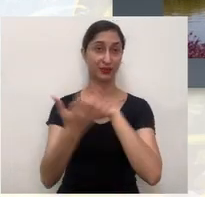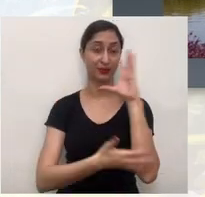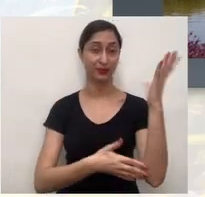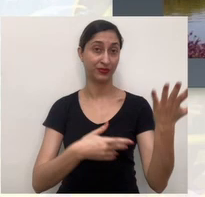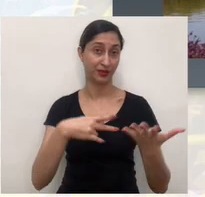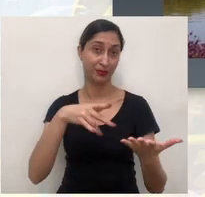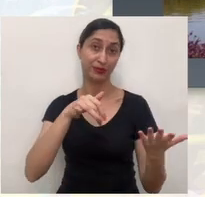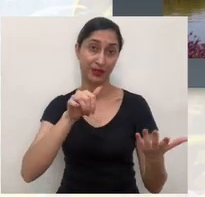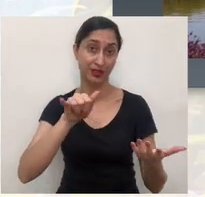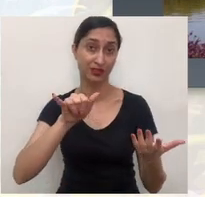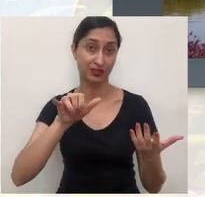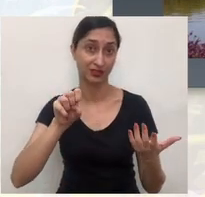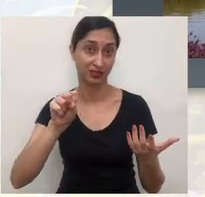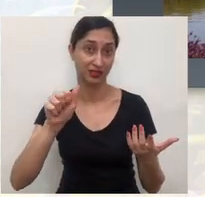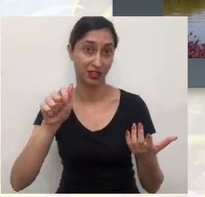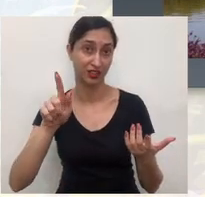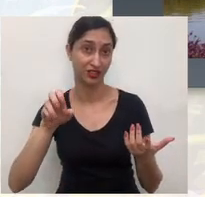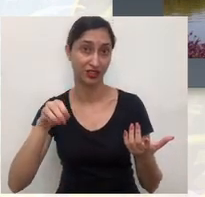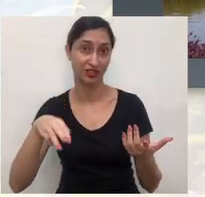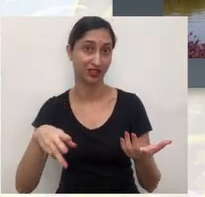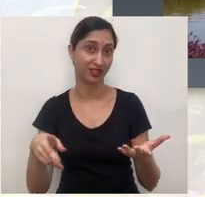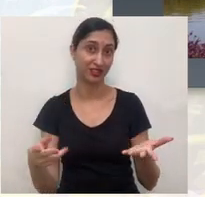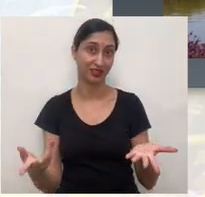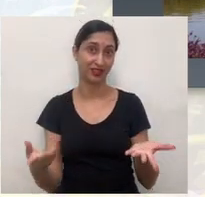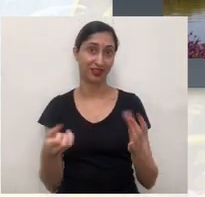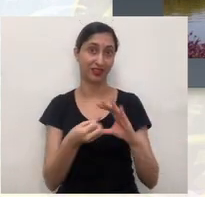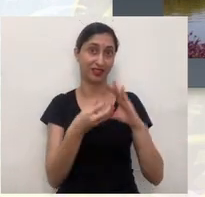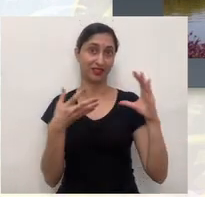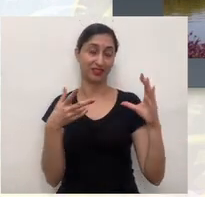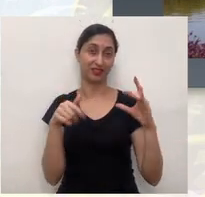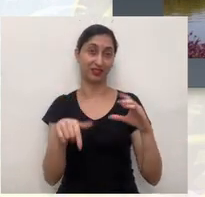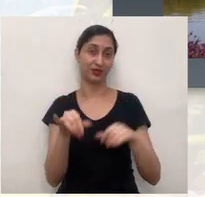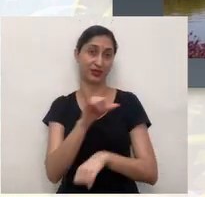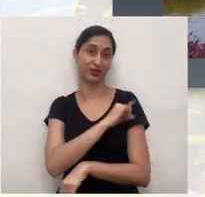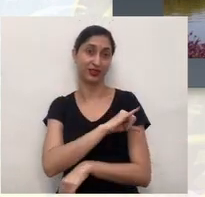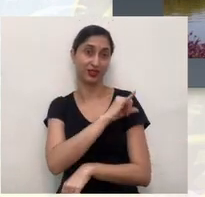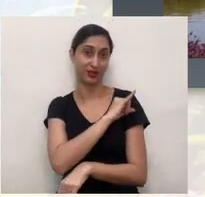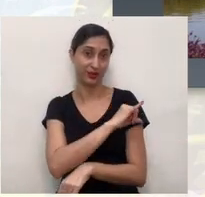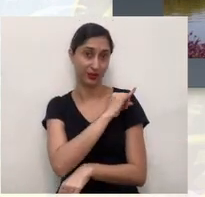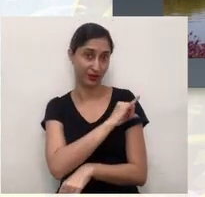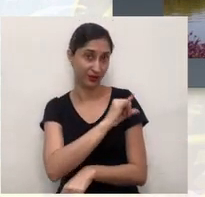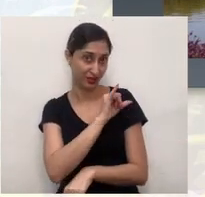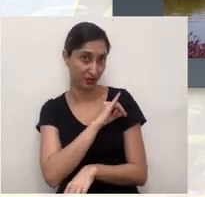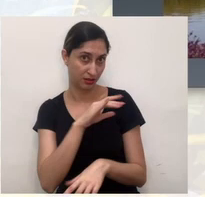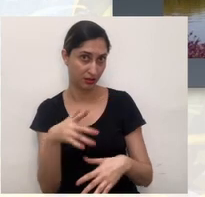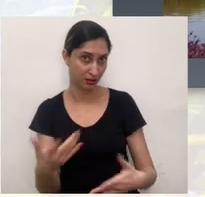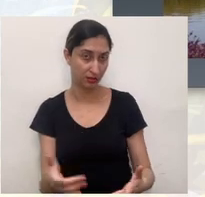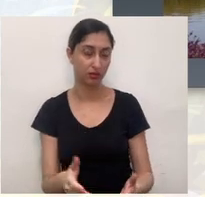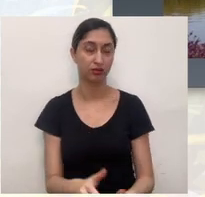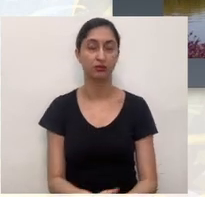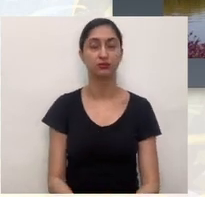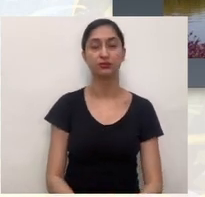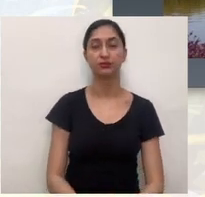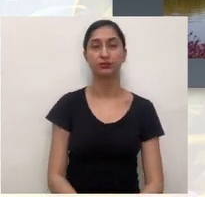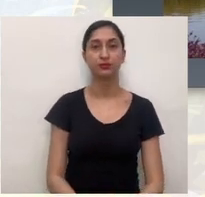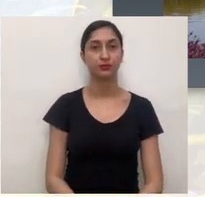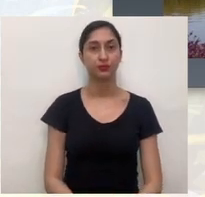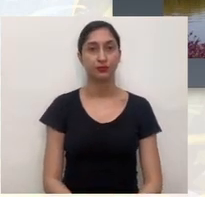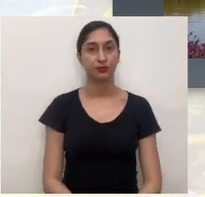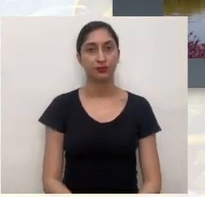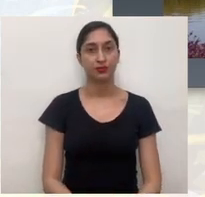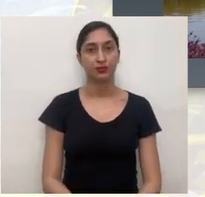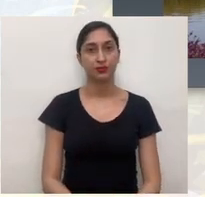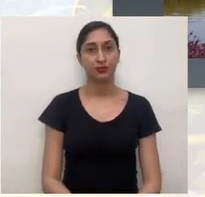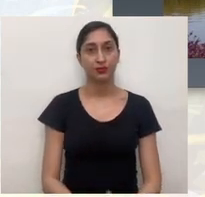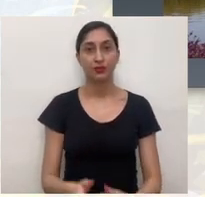caso, é icônica do Rio de Janeiro, né? O Pão de Açúcar. Também queria chamar a atenção do seguinte, deixa eu voltar aqui